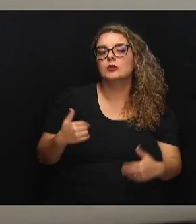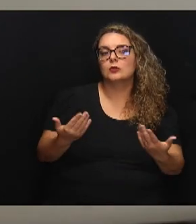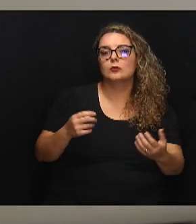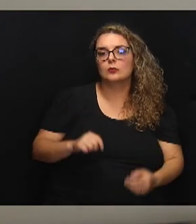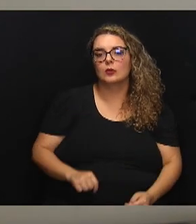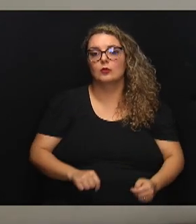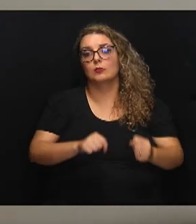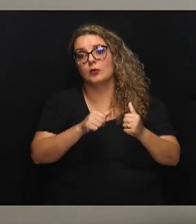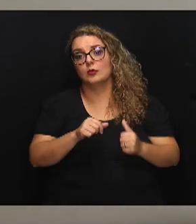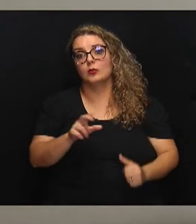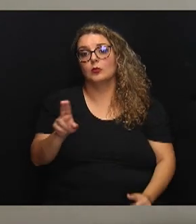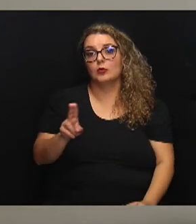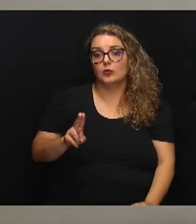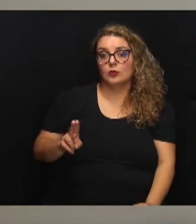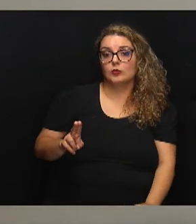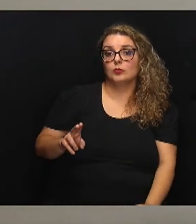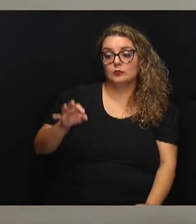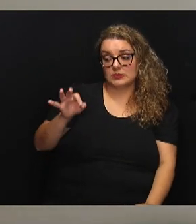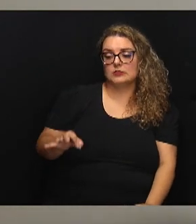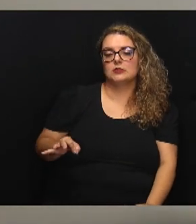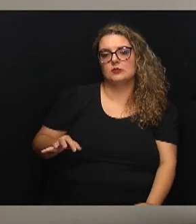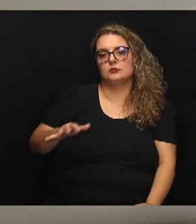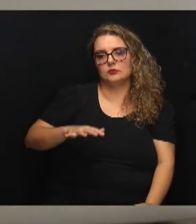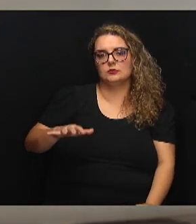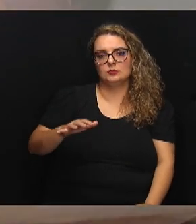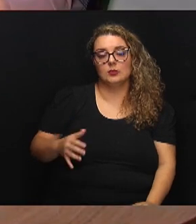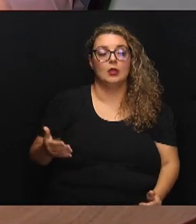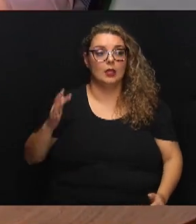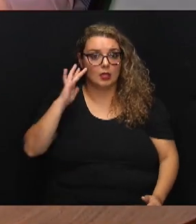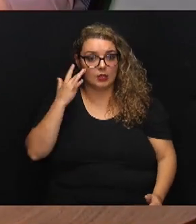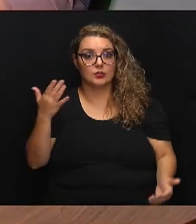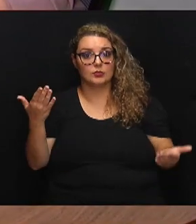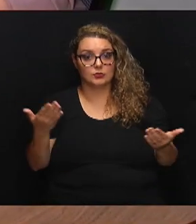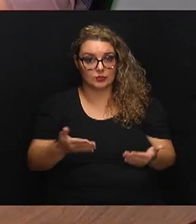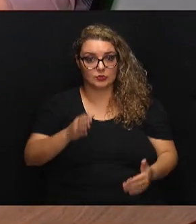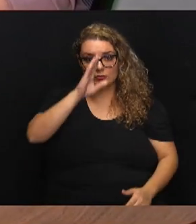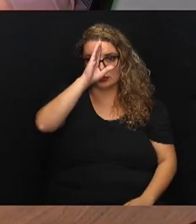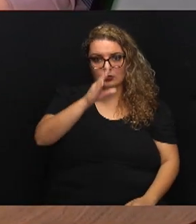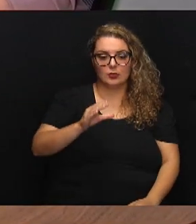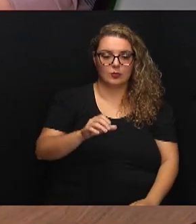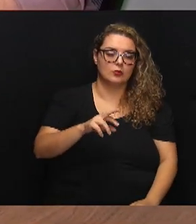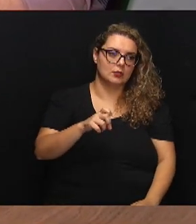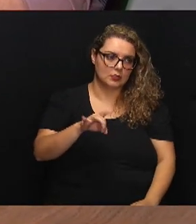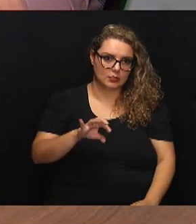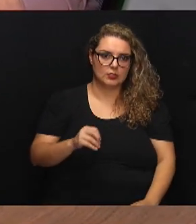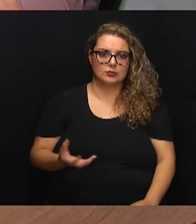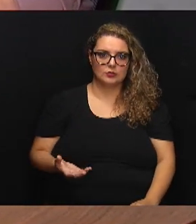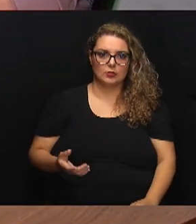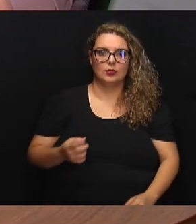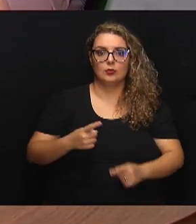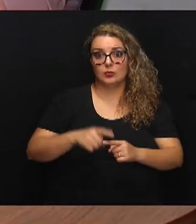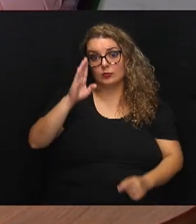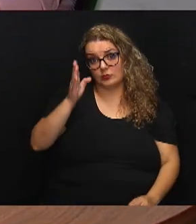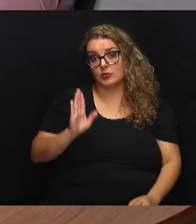com o nome limpo na praça? Eu acho que o principal hoje é a parte de tomar crédito. Porque o brasileiro, como a gente já